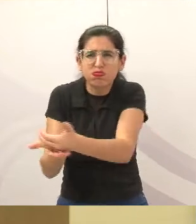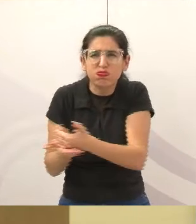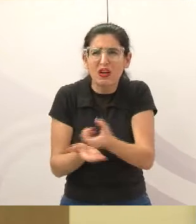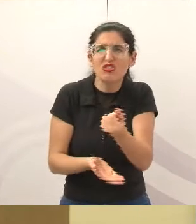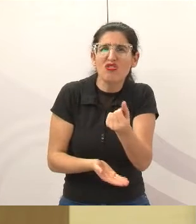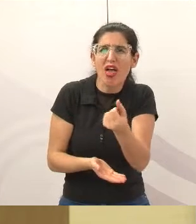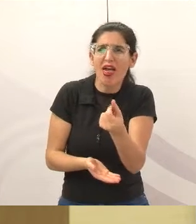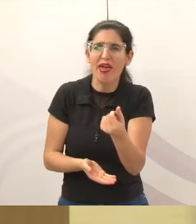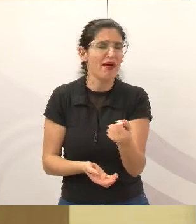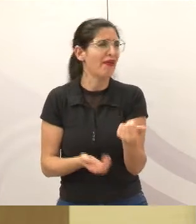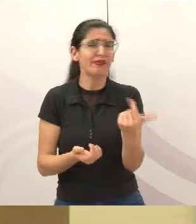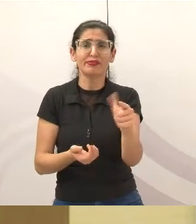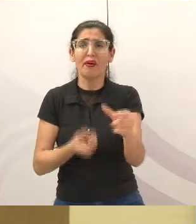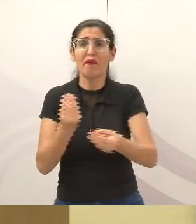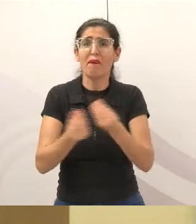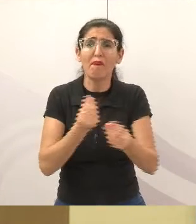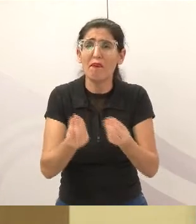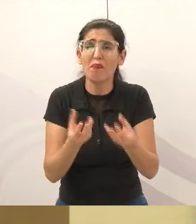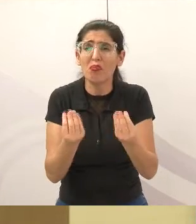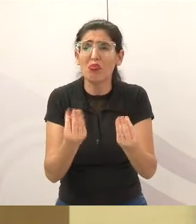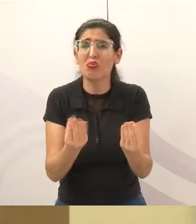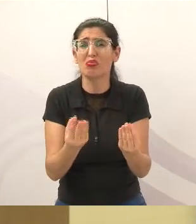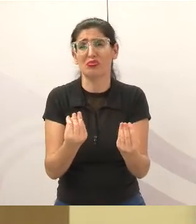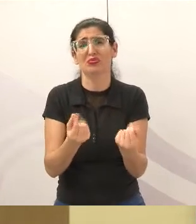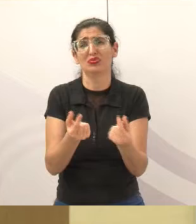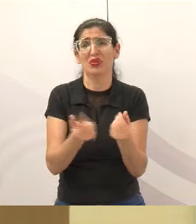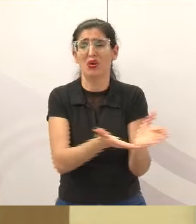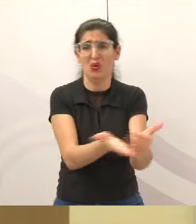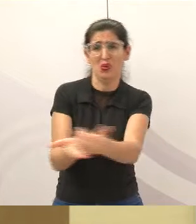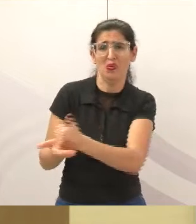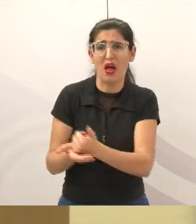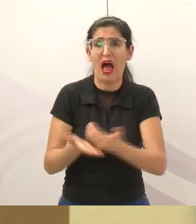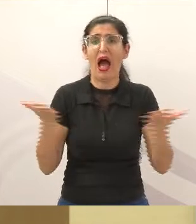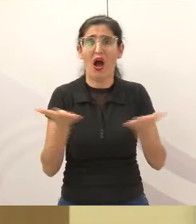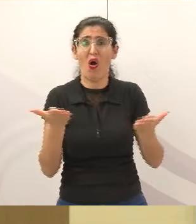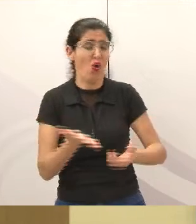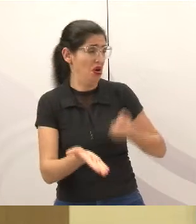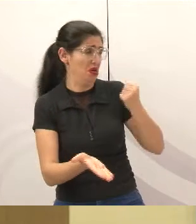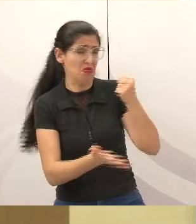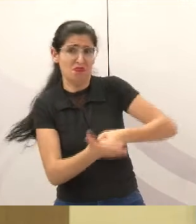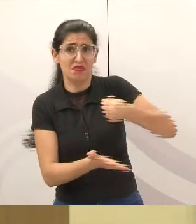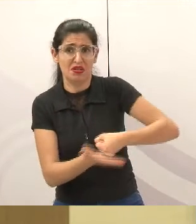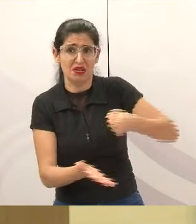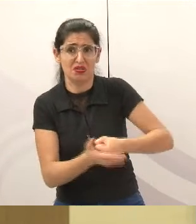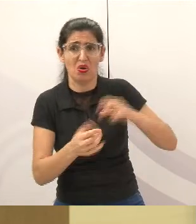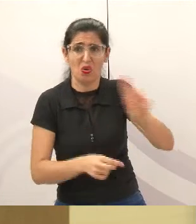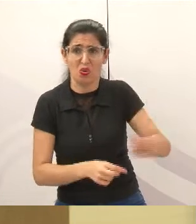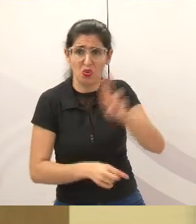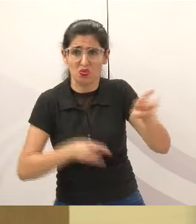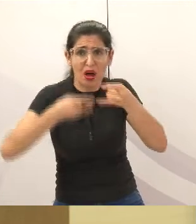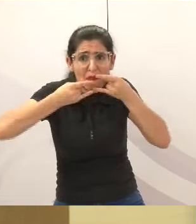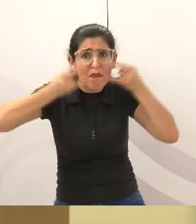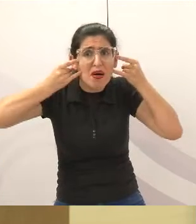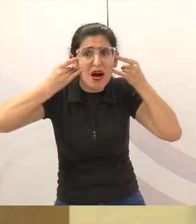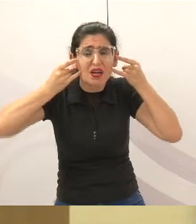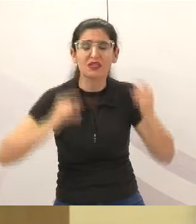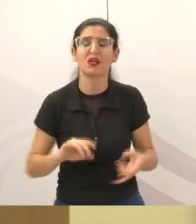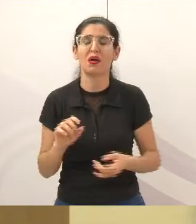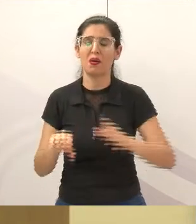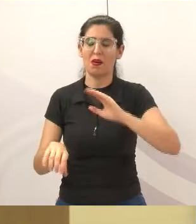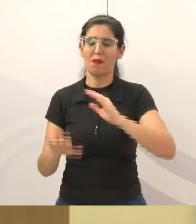fala, olha, agora tem obrigação de usar máscara. Então, a propositura do projeto é